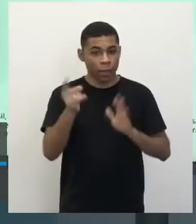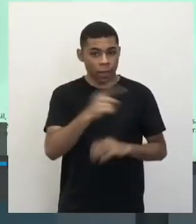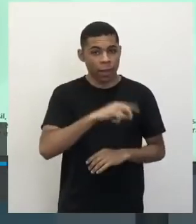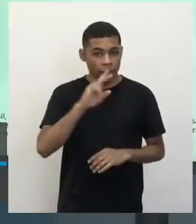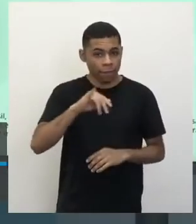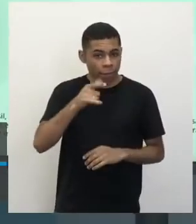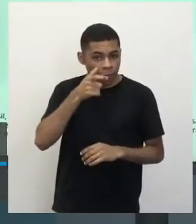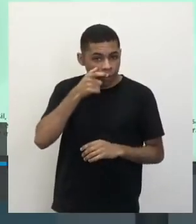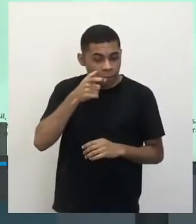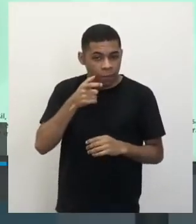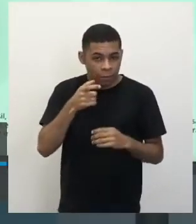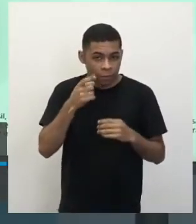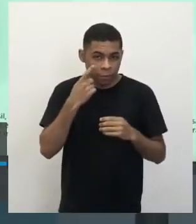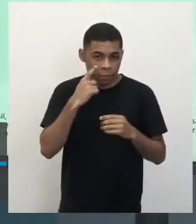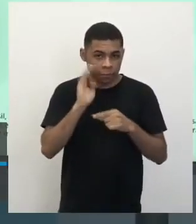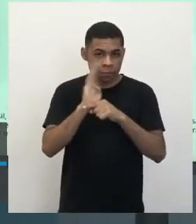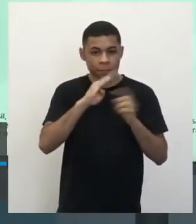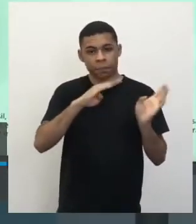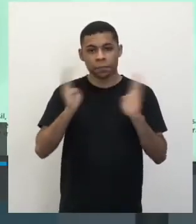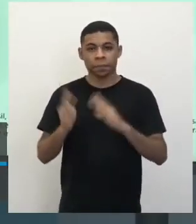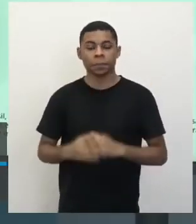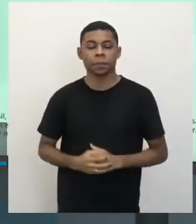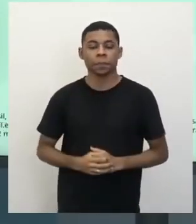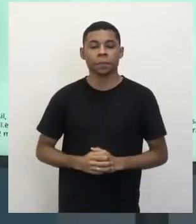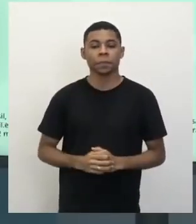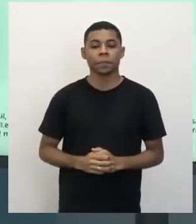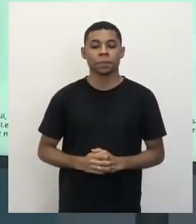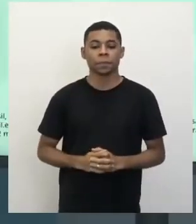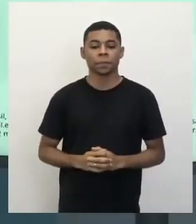comentar no contexto aí. Por favor, o vídeo.